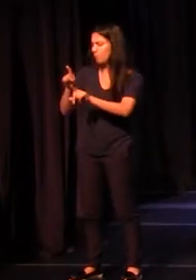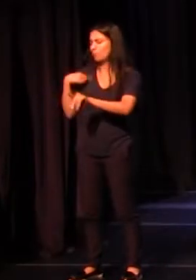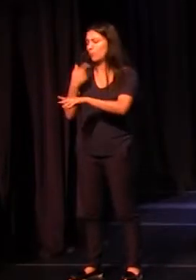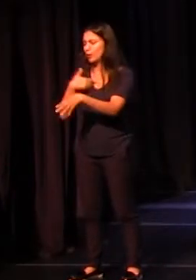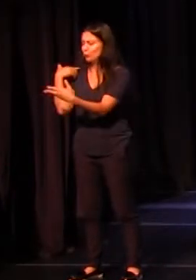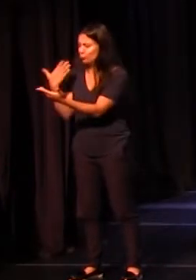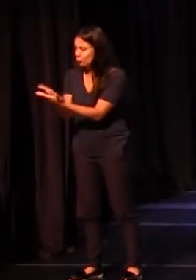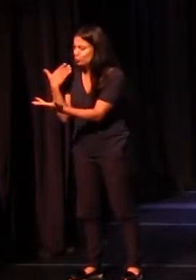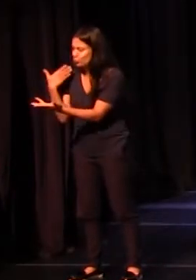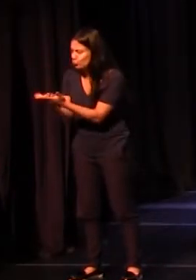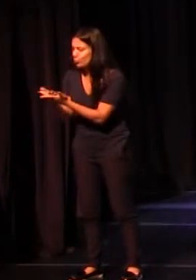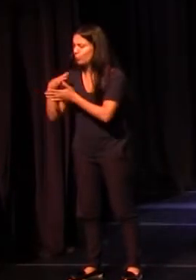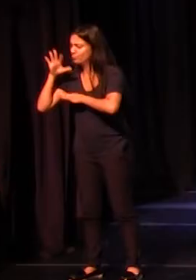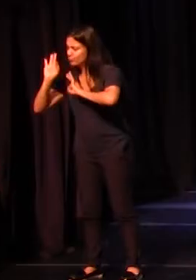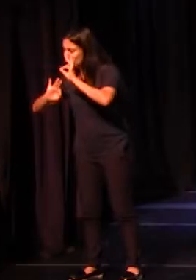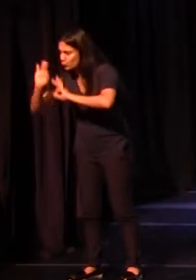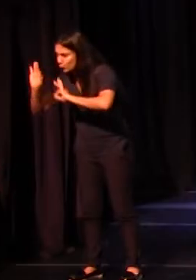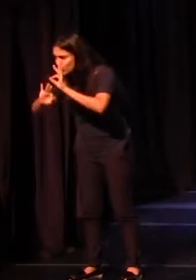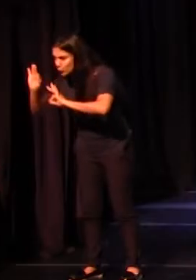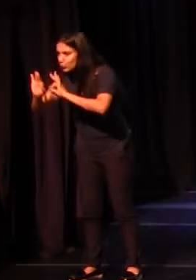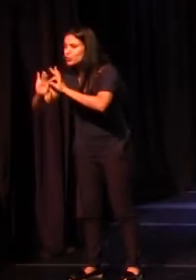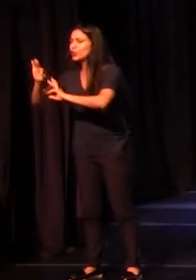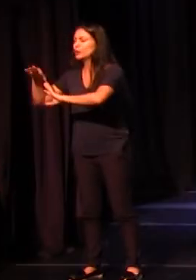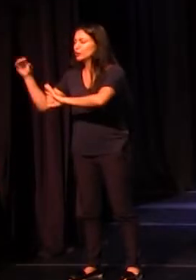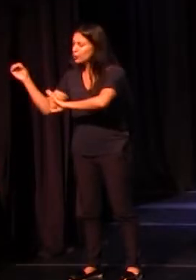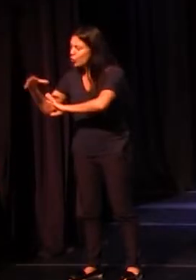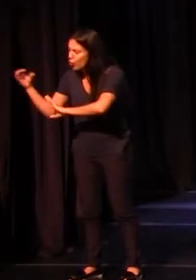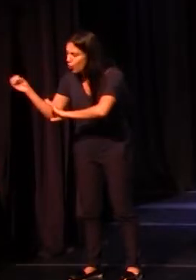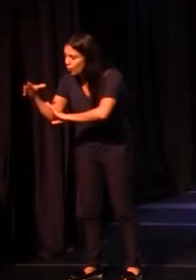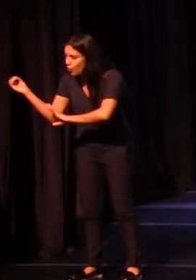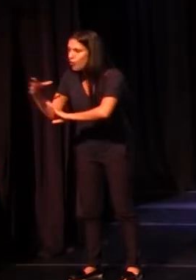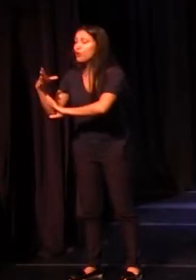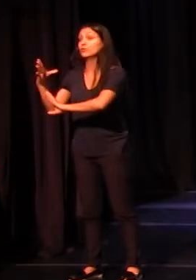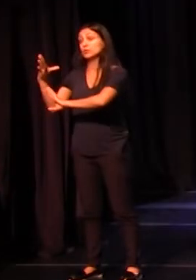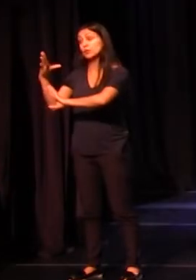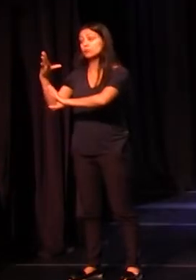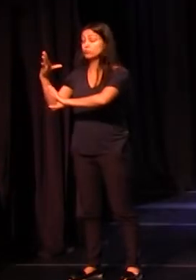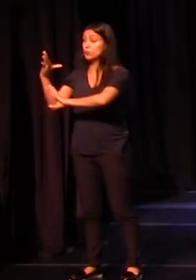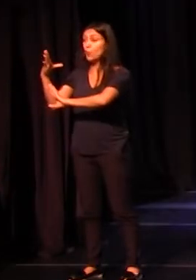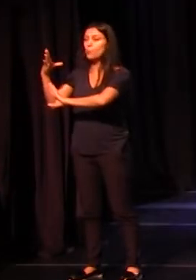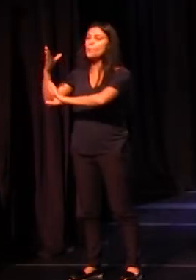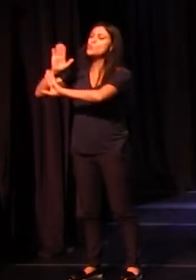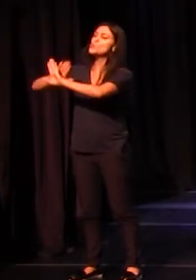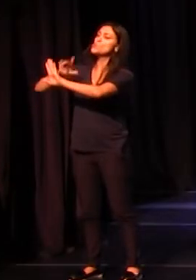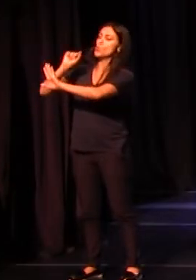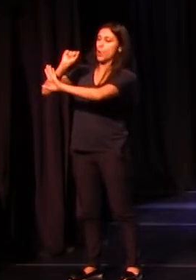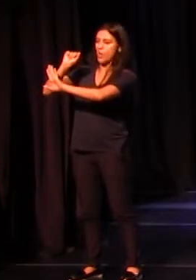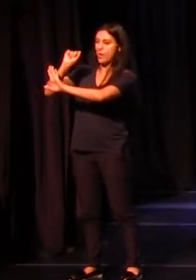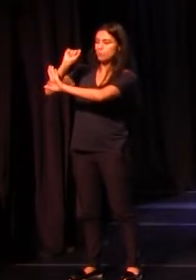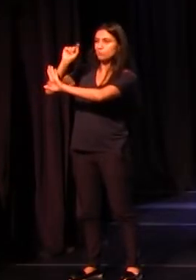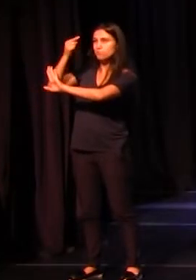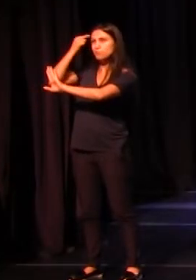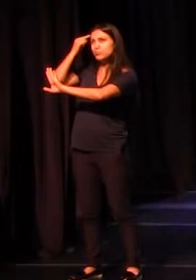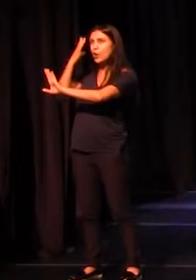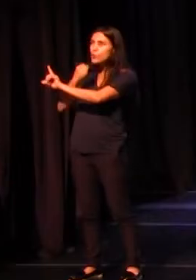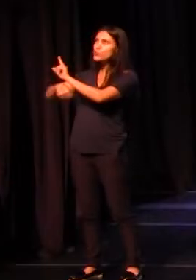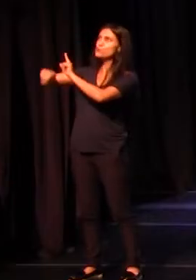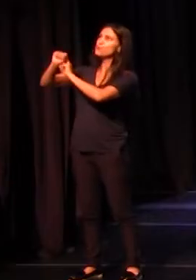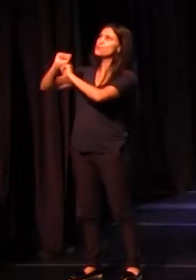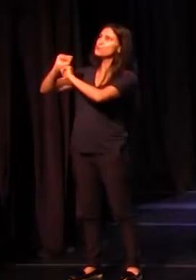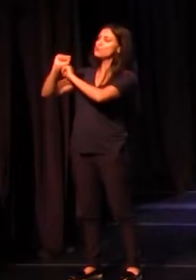estão em fase de construção, de atualização. Essa ideia está por trás de todos os currículos, né? O currículo de